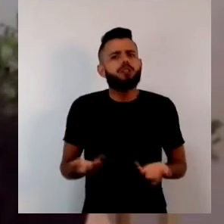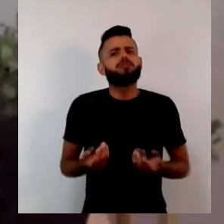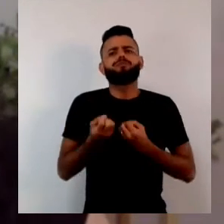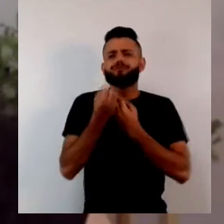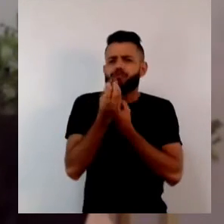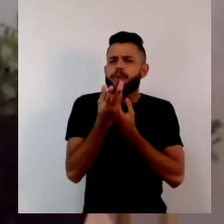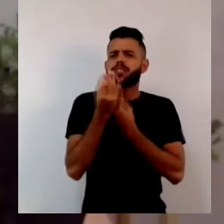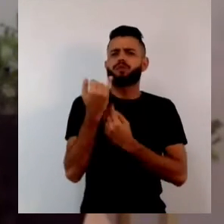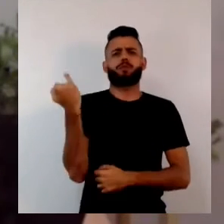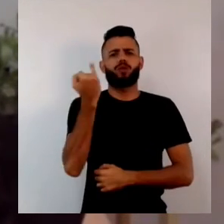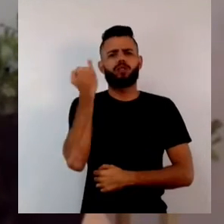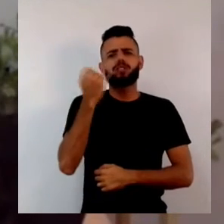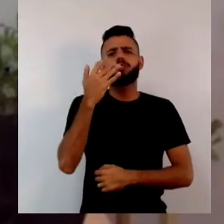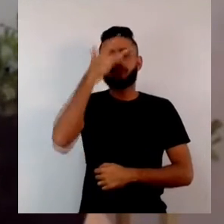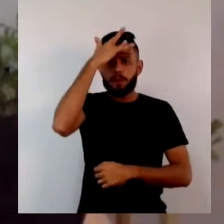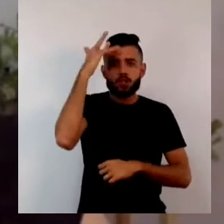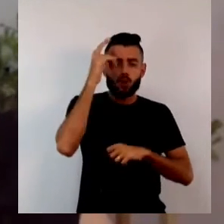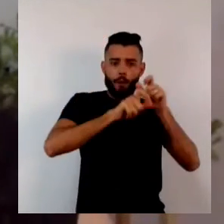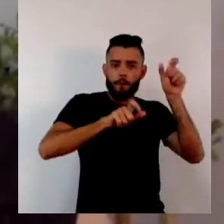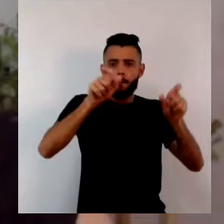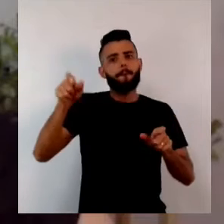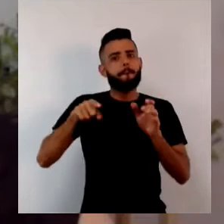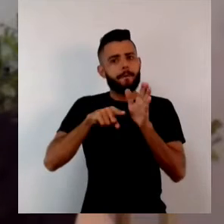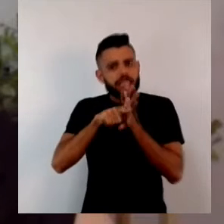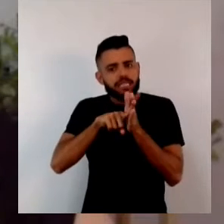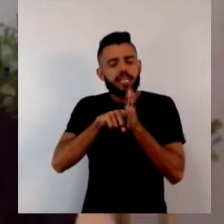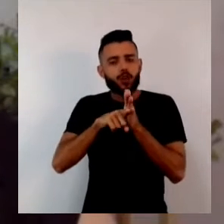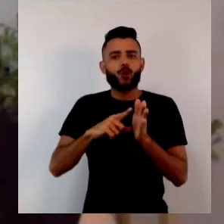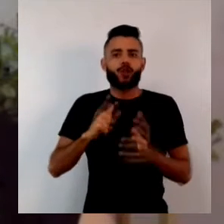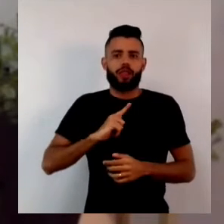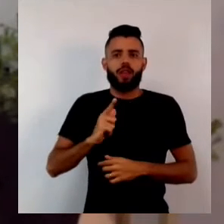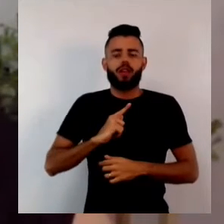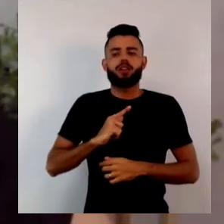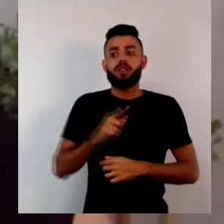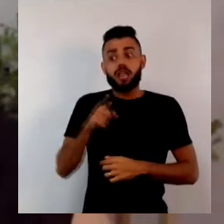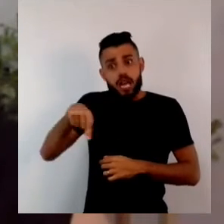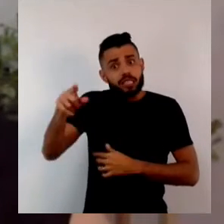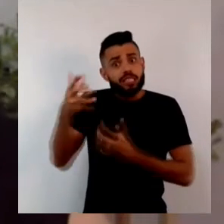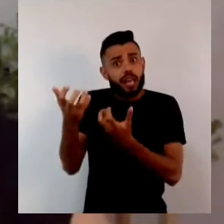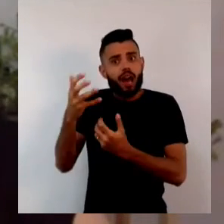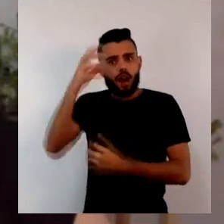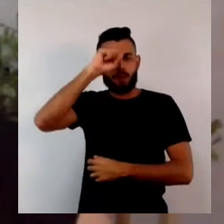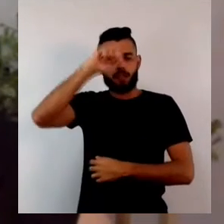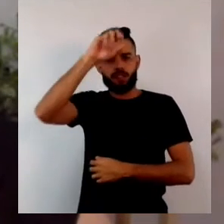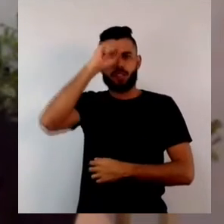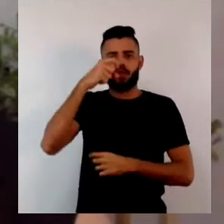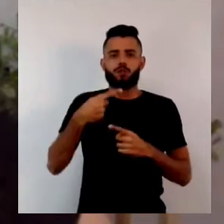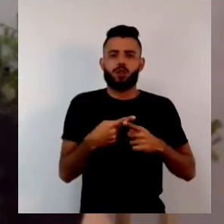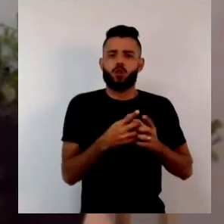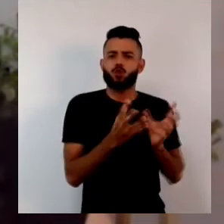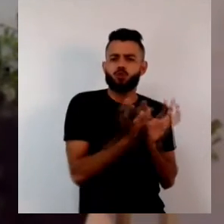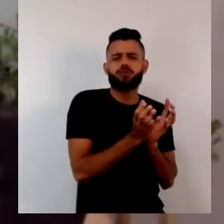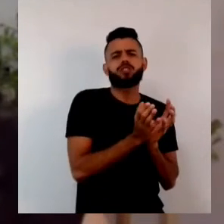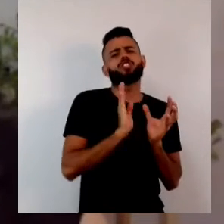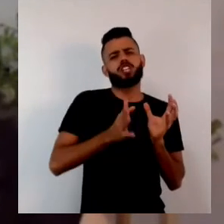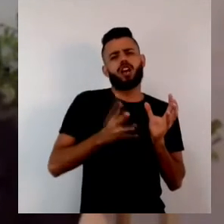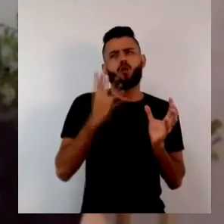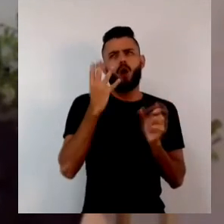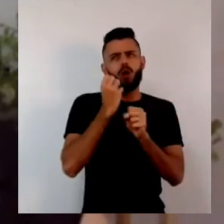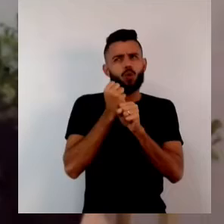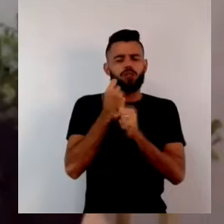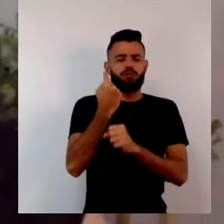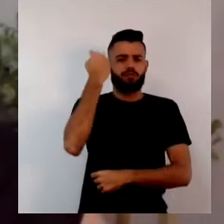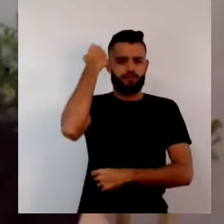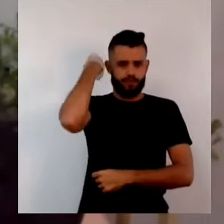querem aprender com o nosso grupo, porque nós dominamos a técnica há algum tempo, 4 anos já, e a informação,